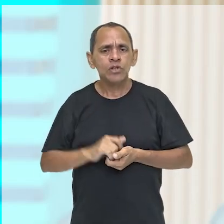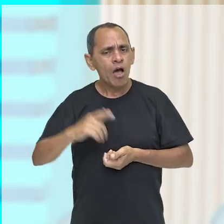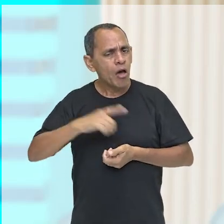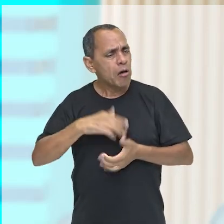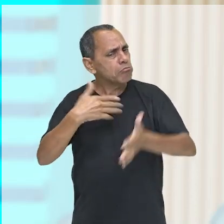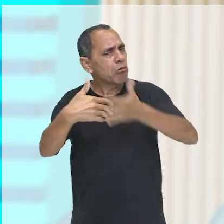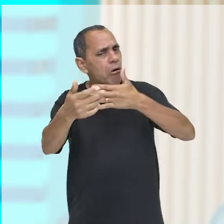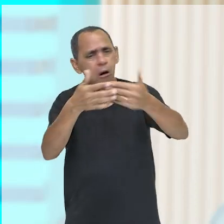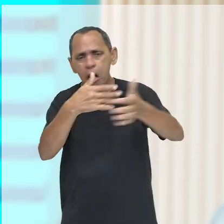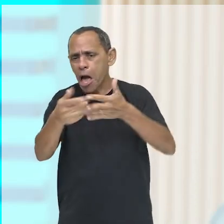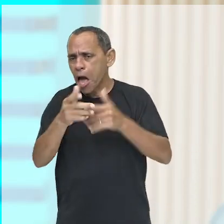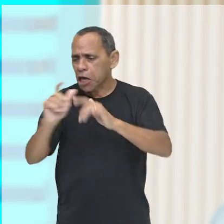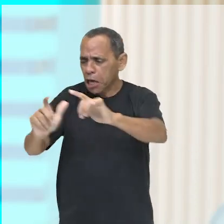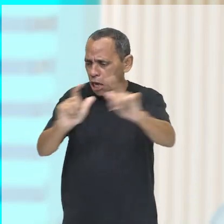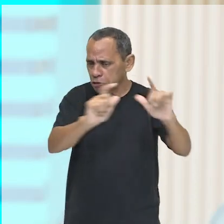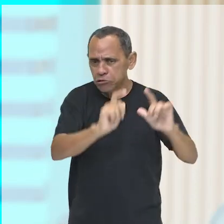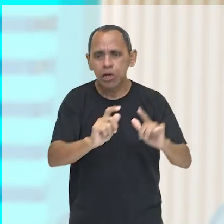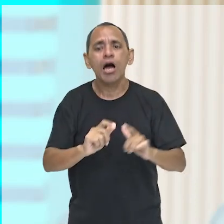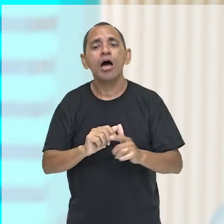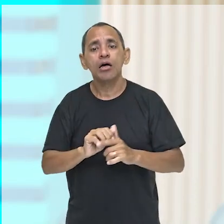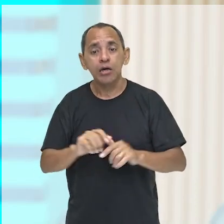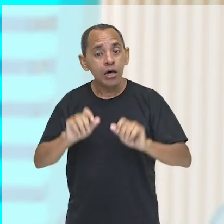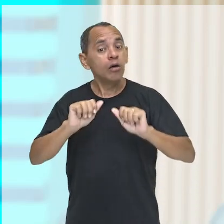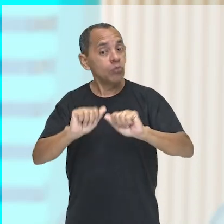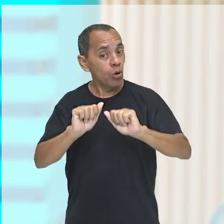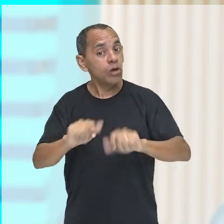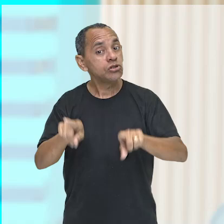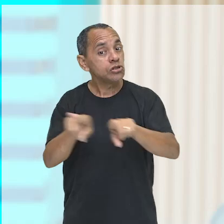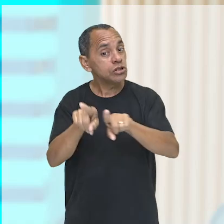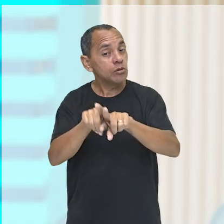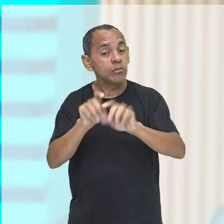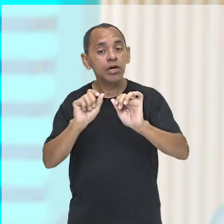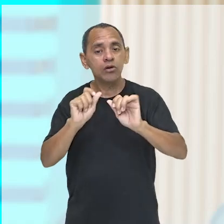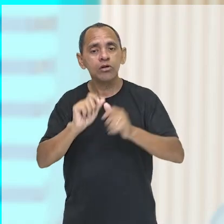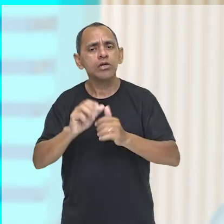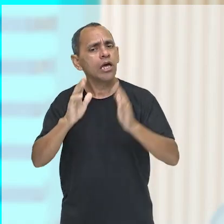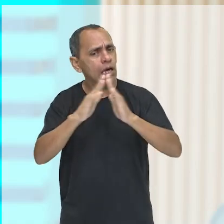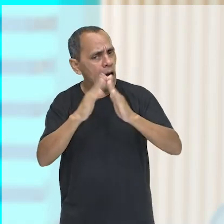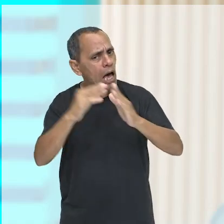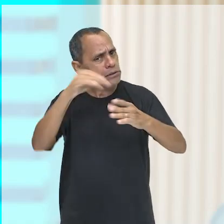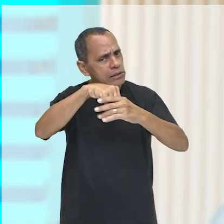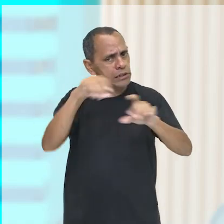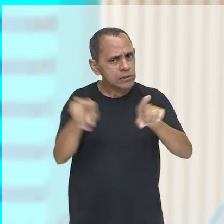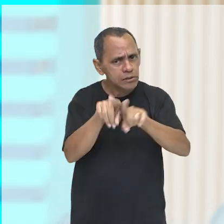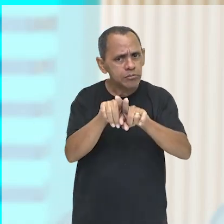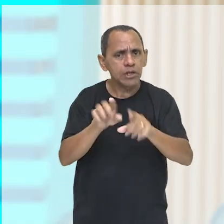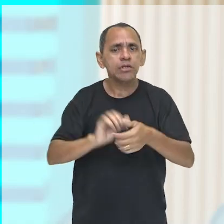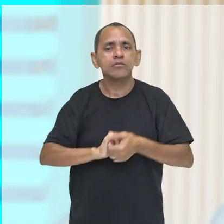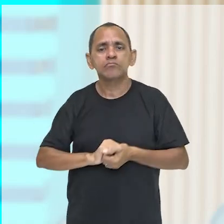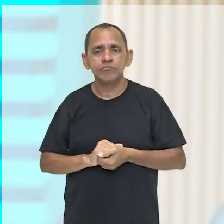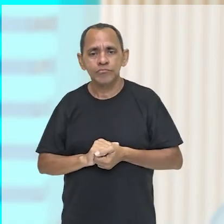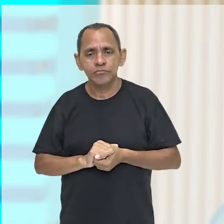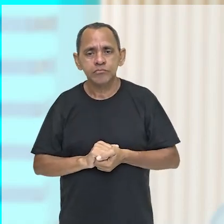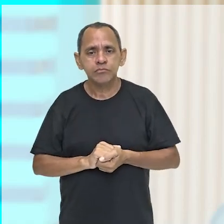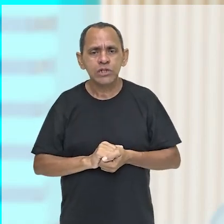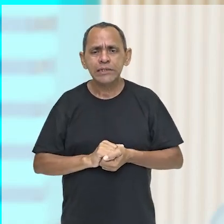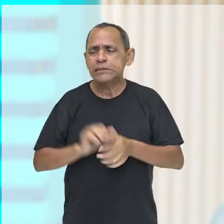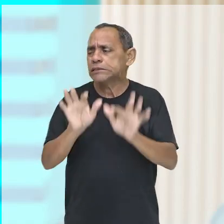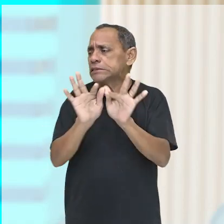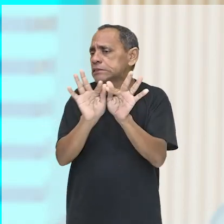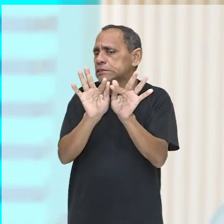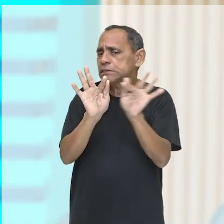exercícios até mesmo dentro da sua casa. Você pode praticar calistenia até mesmo dentro de casa. É muito